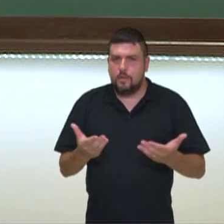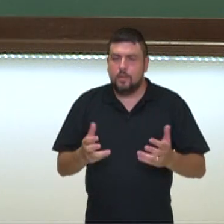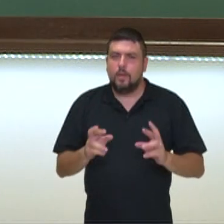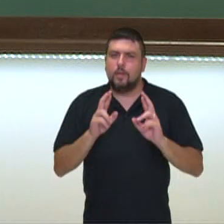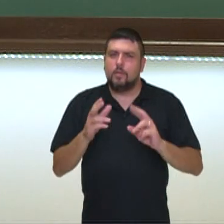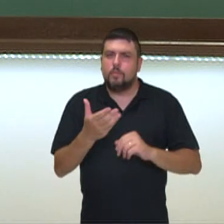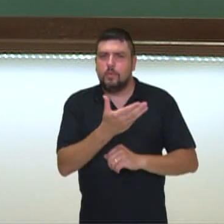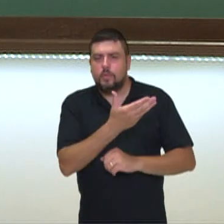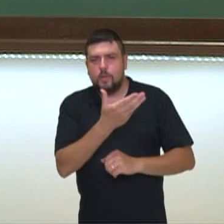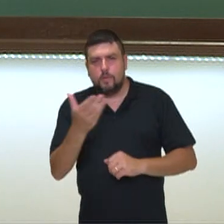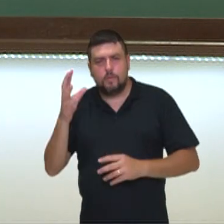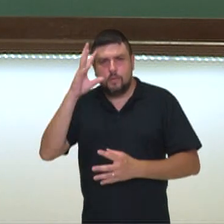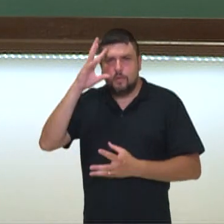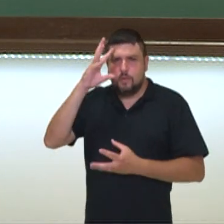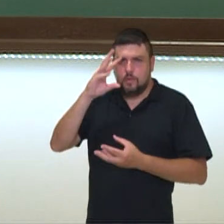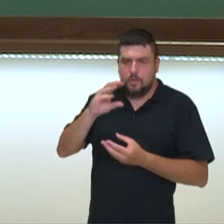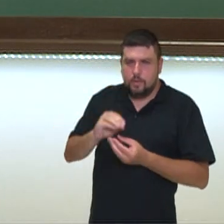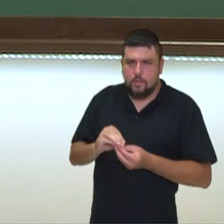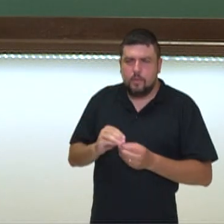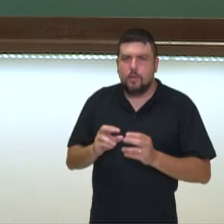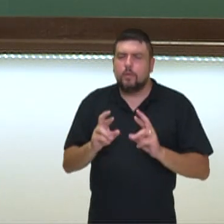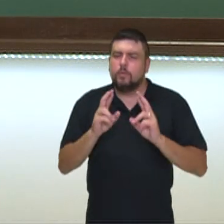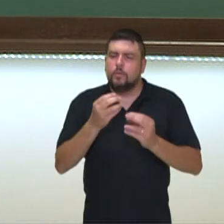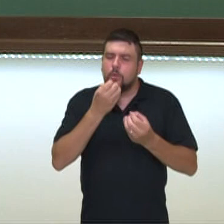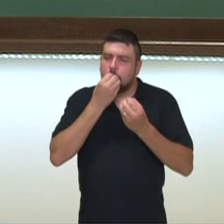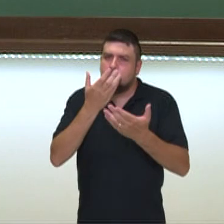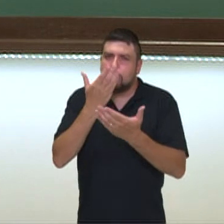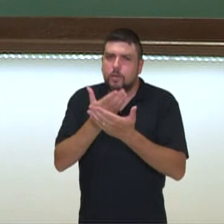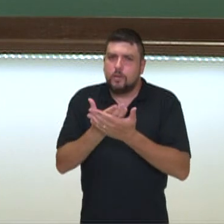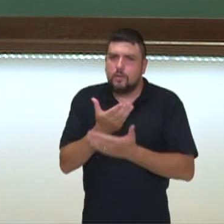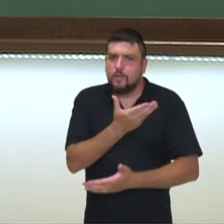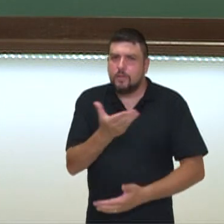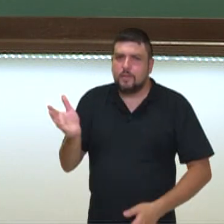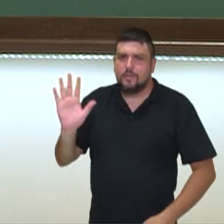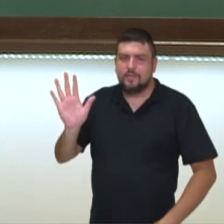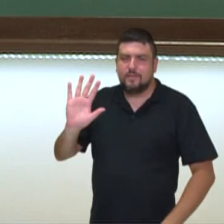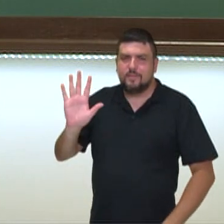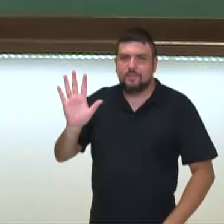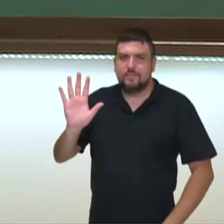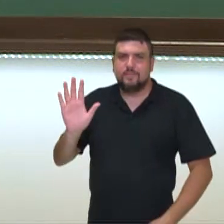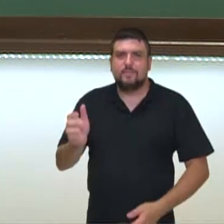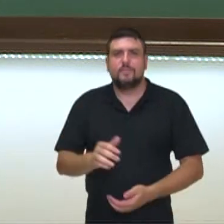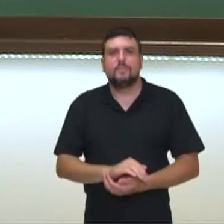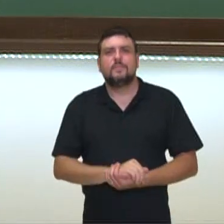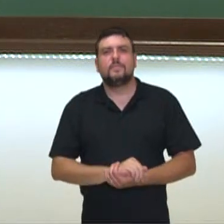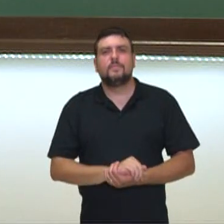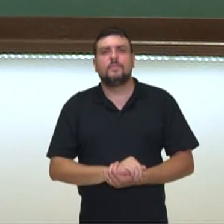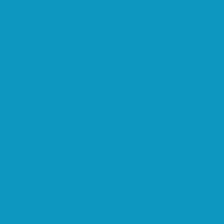vocês tenham compreendido e desejo bons estudos a vocês. Tchau, tchau!